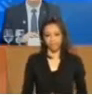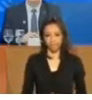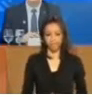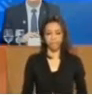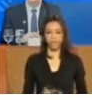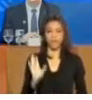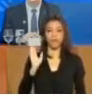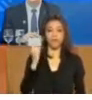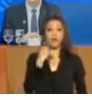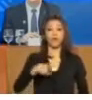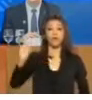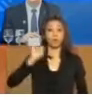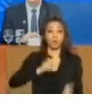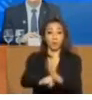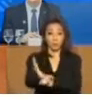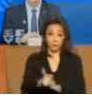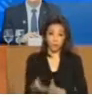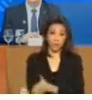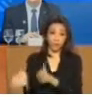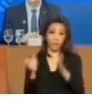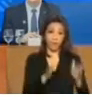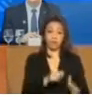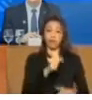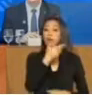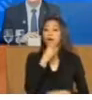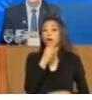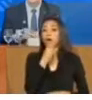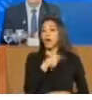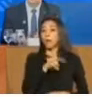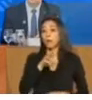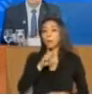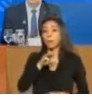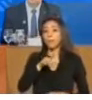Última pergunta, Marcelo Correia, O Globo.